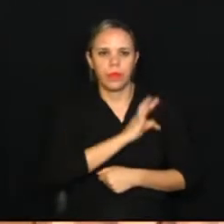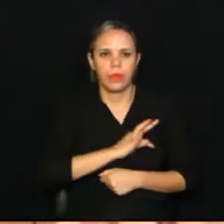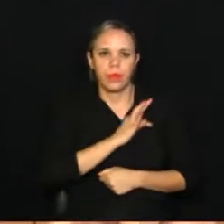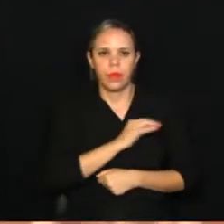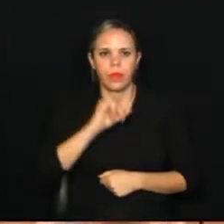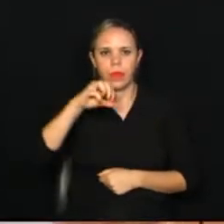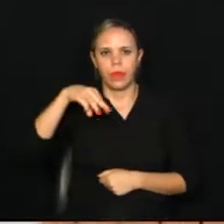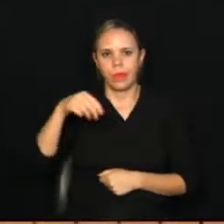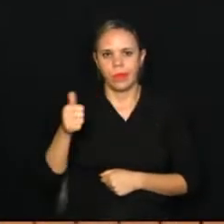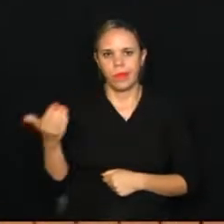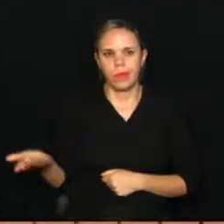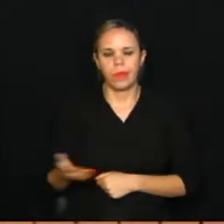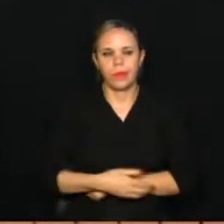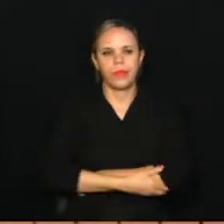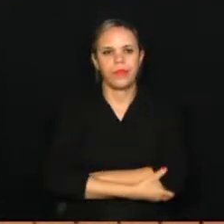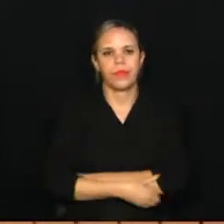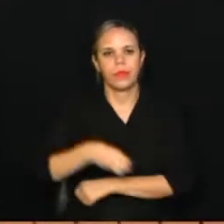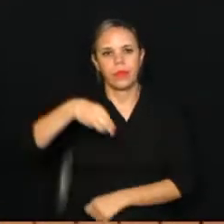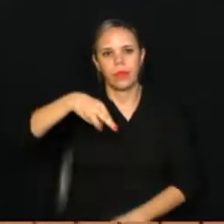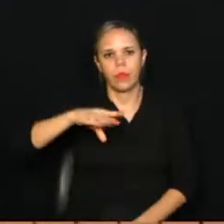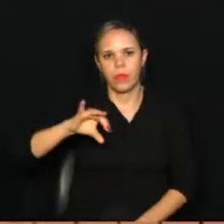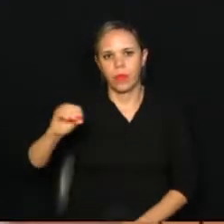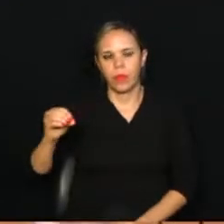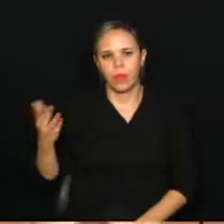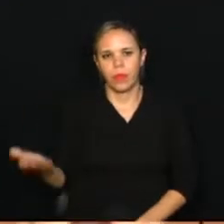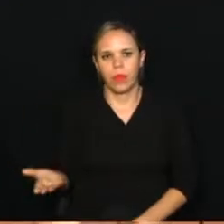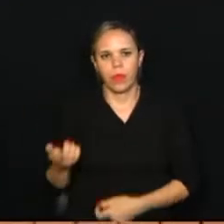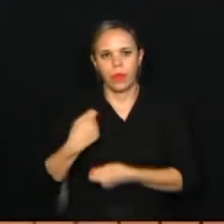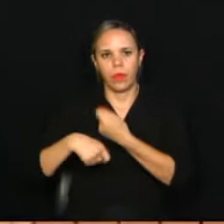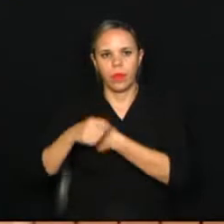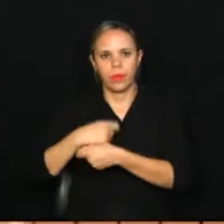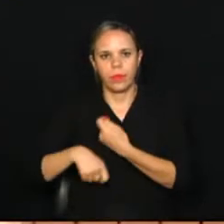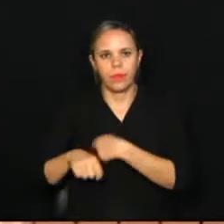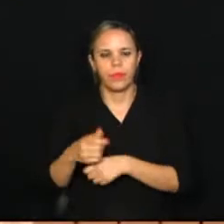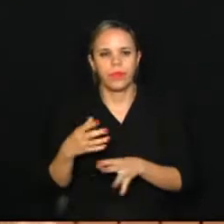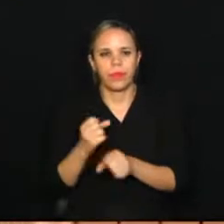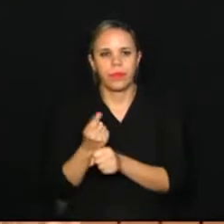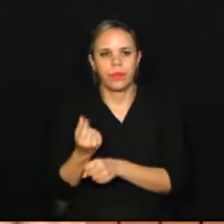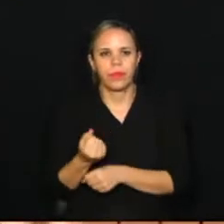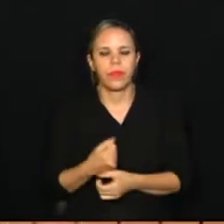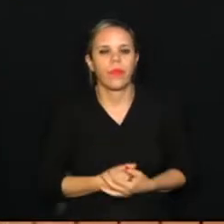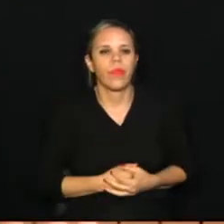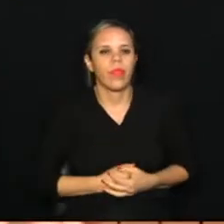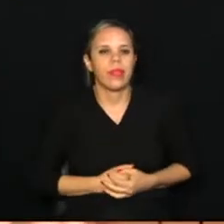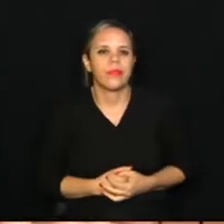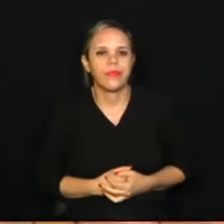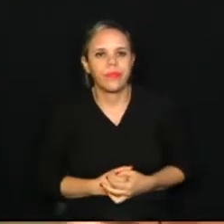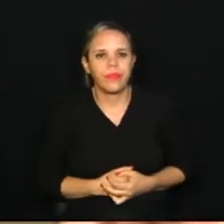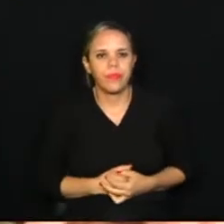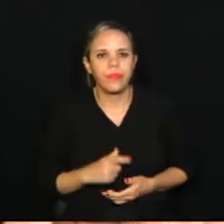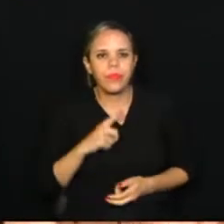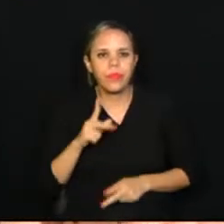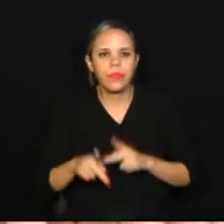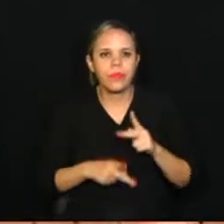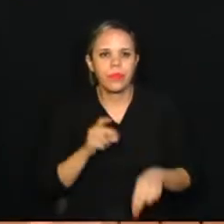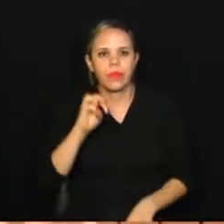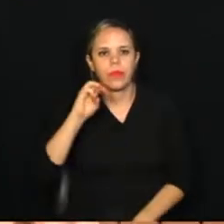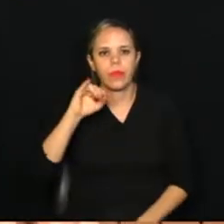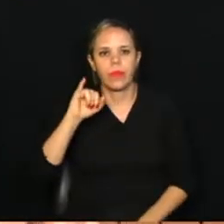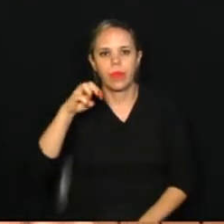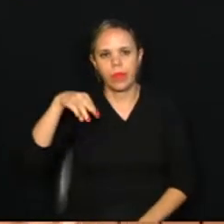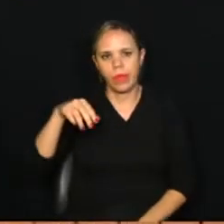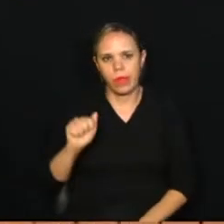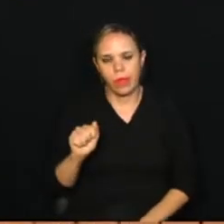IMA. Do Mário Guerreiro, que é diretor administrativo financeiro. Tem aqui o pessoal da IMA que está